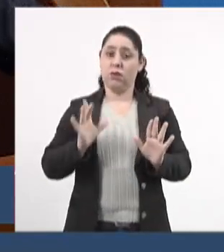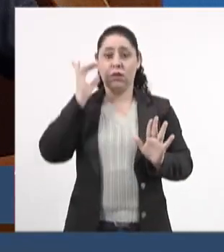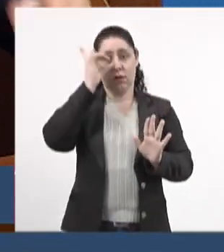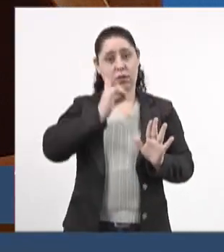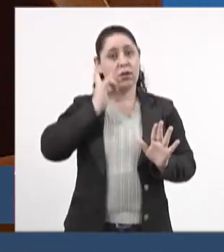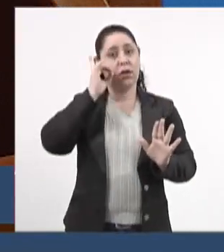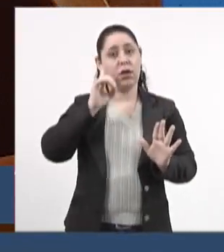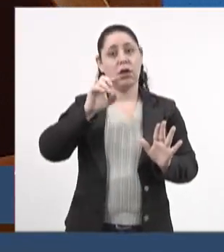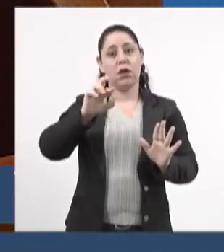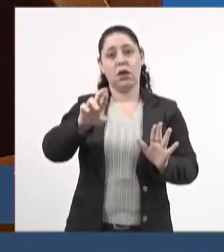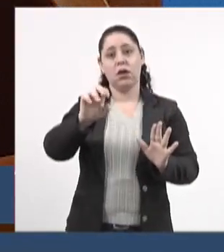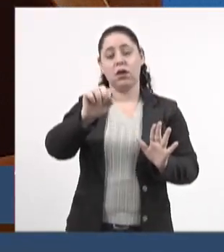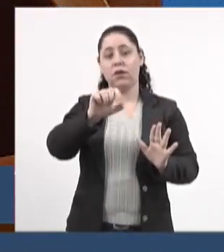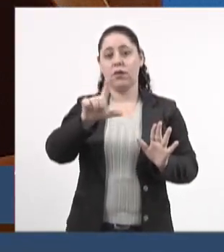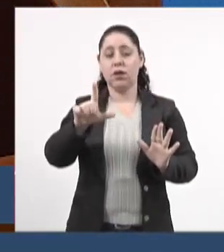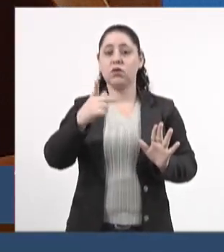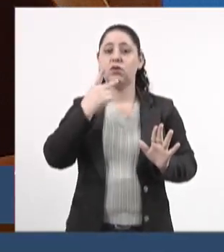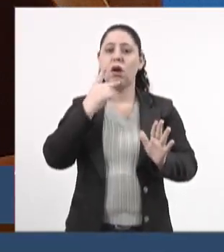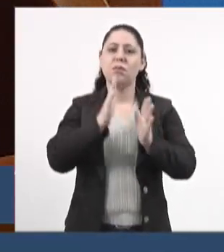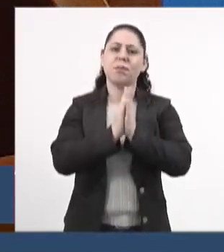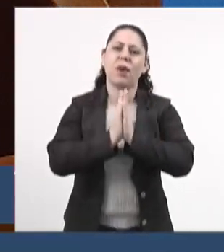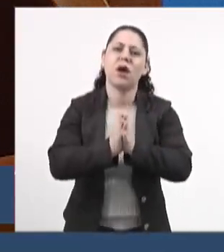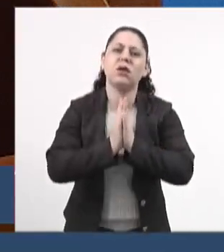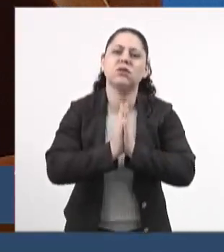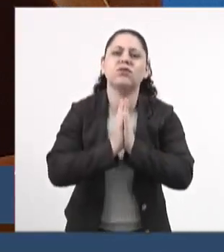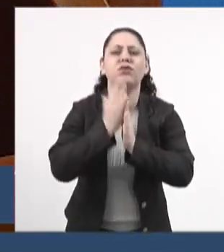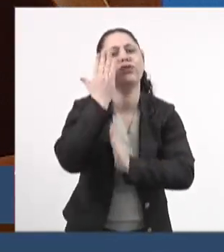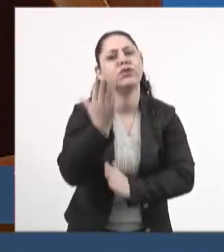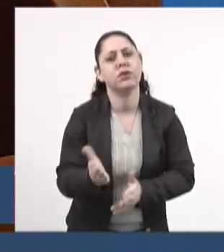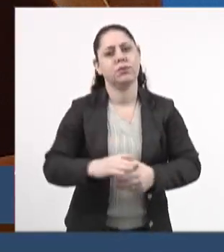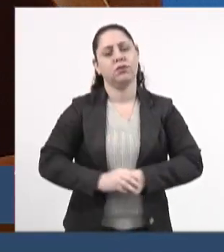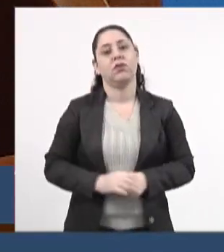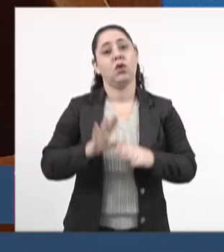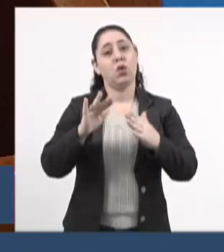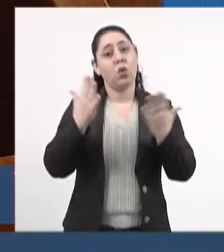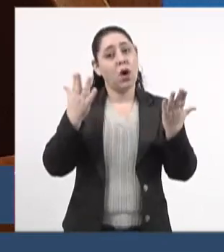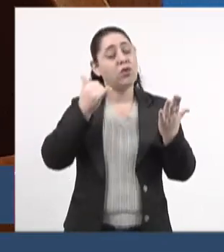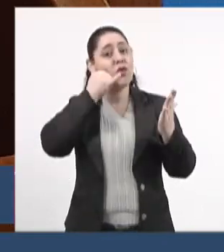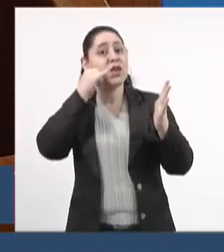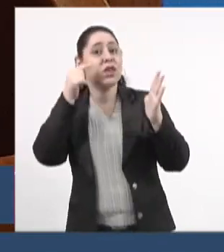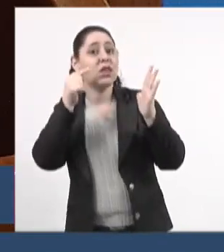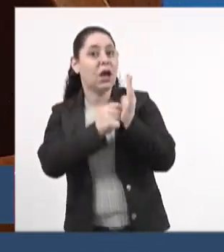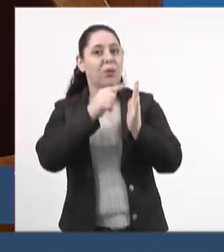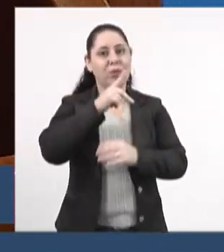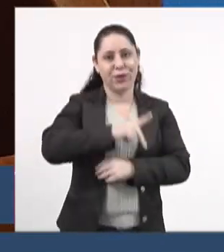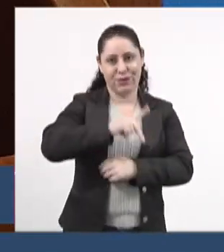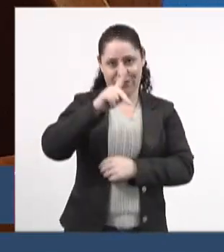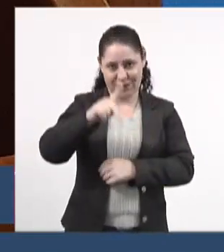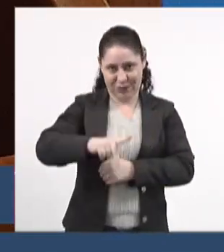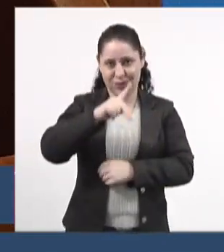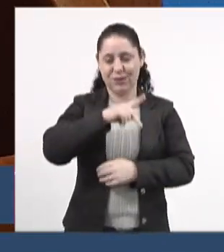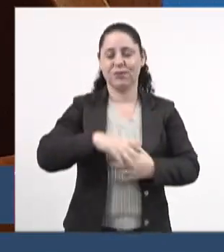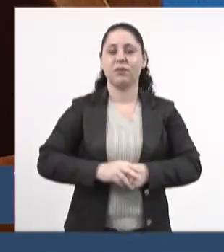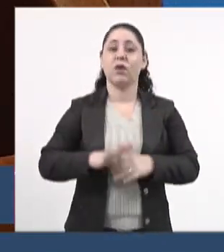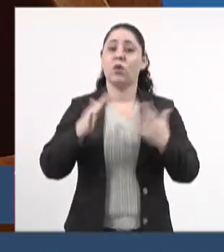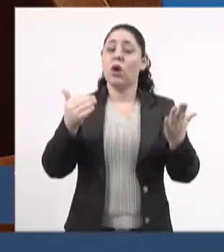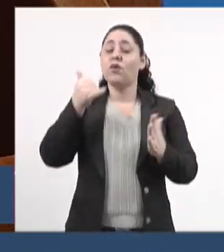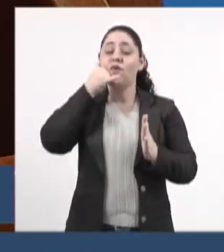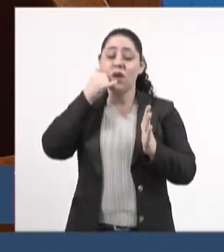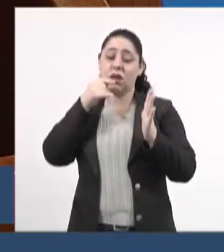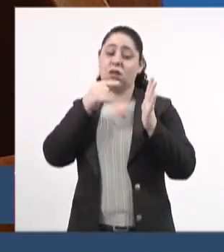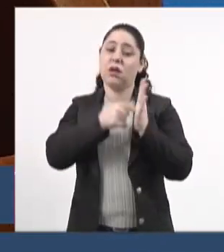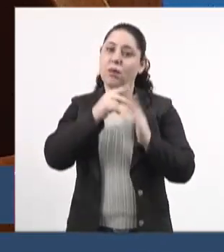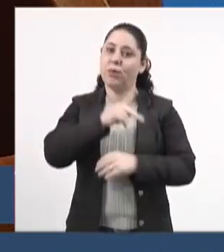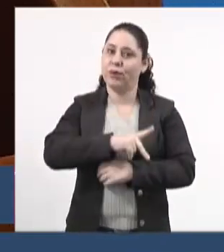deputado Rafael Tavares, eu faço um apelo a Vossa Excelência. Quando for denunciar um professor,